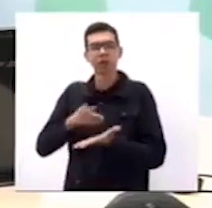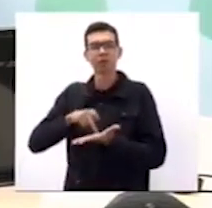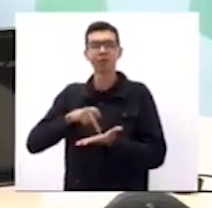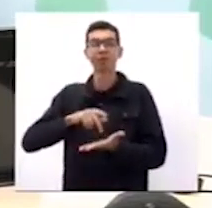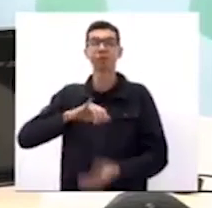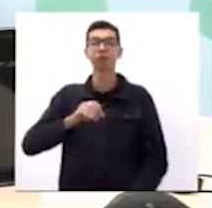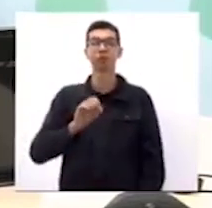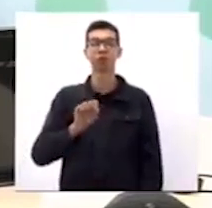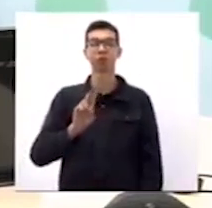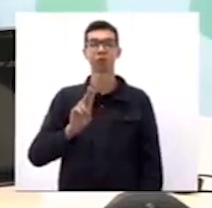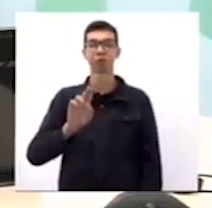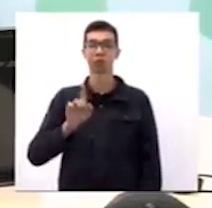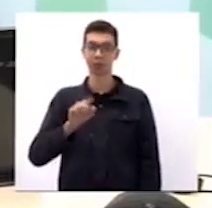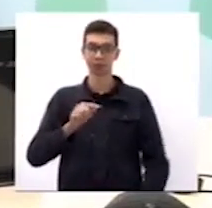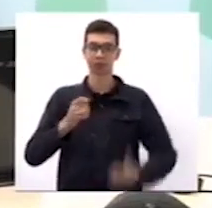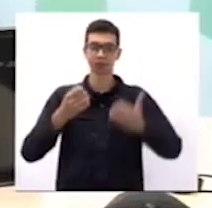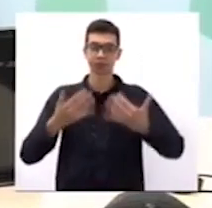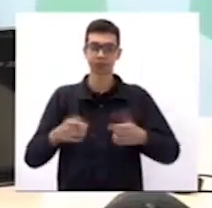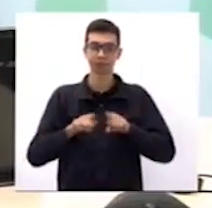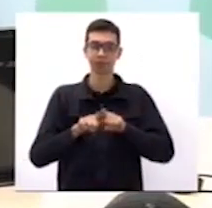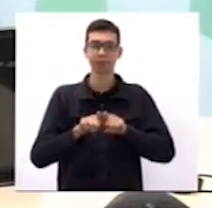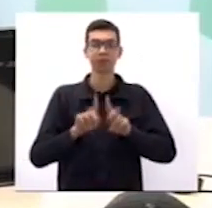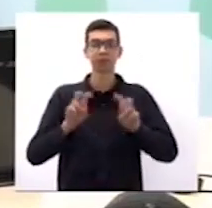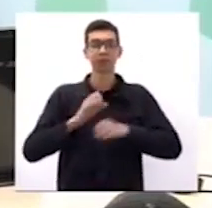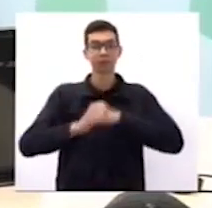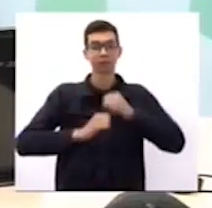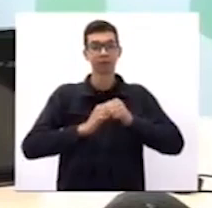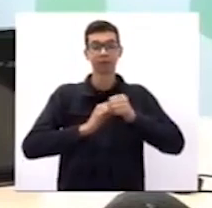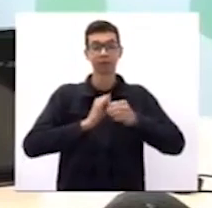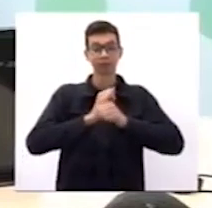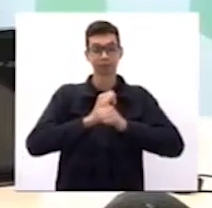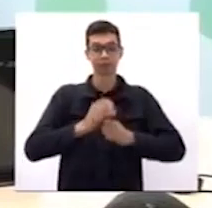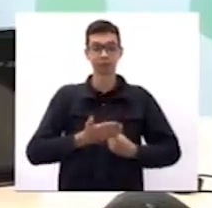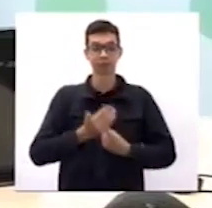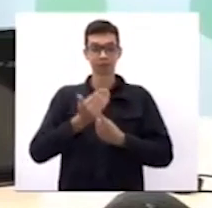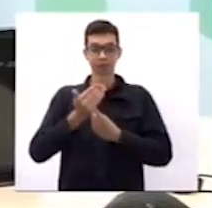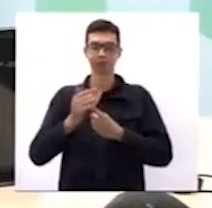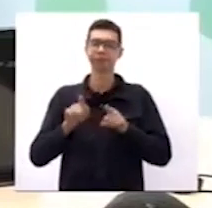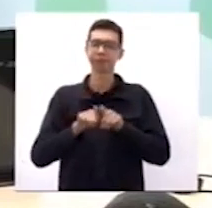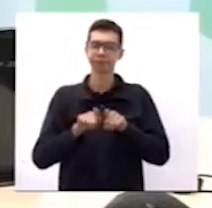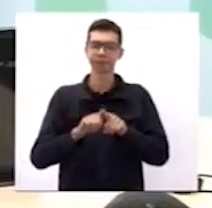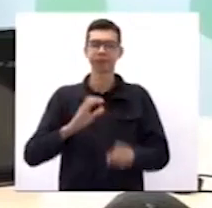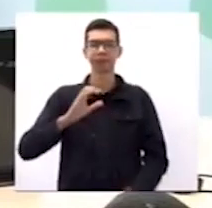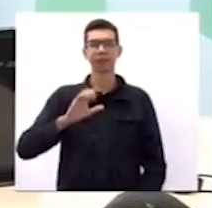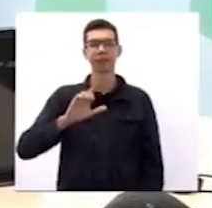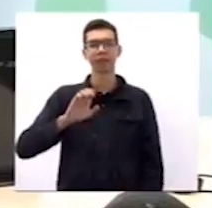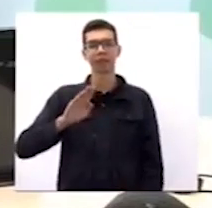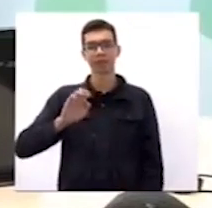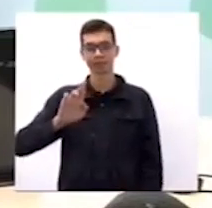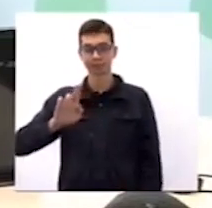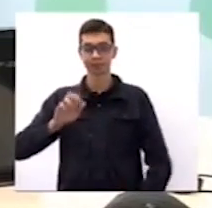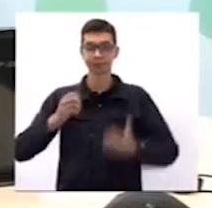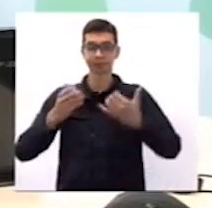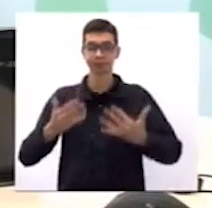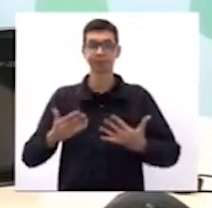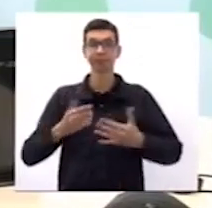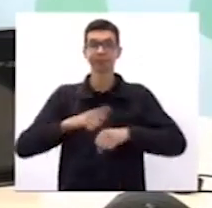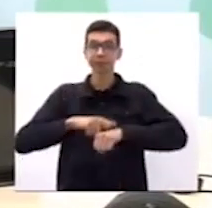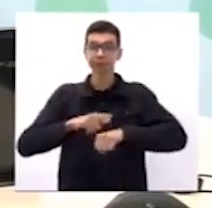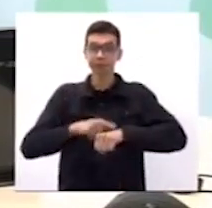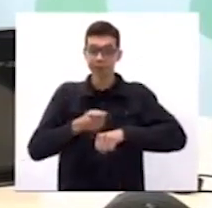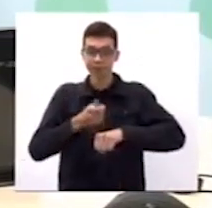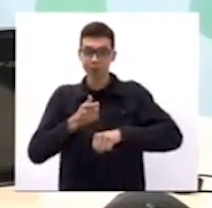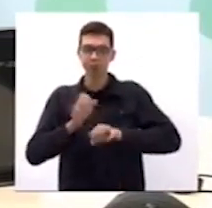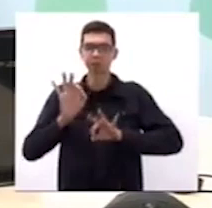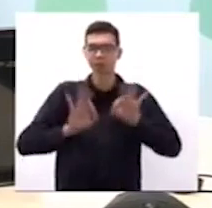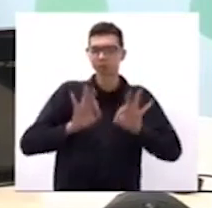contrato didático ou digital. Kleber, a breve revisão e planejamento. E Miriam, exercitar